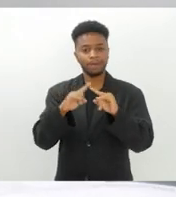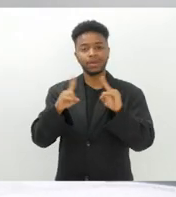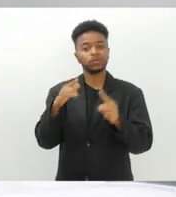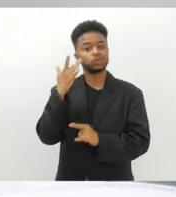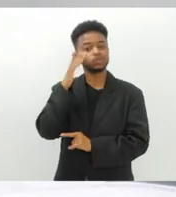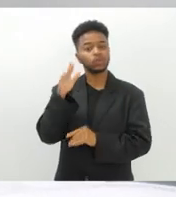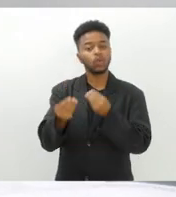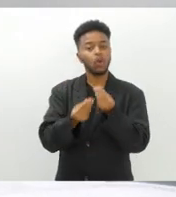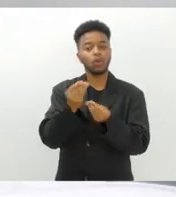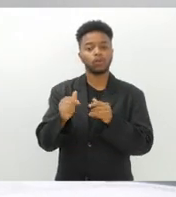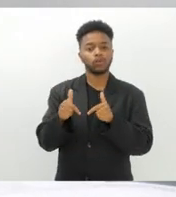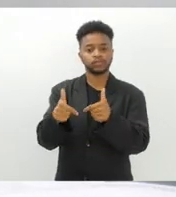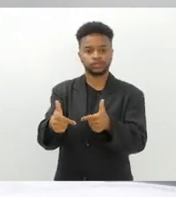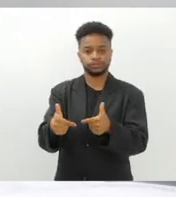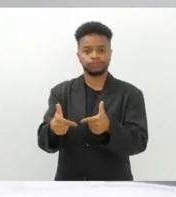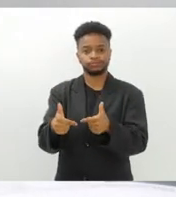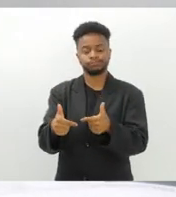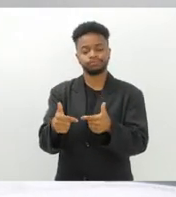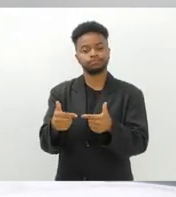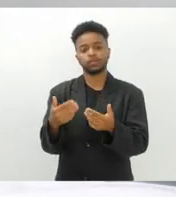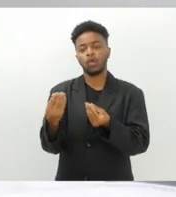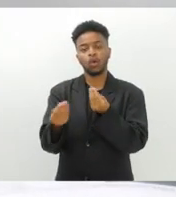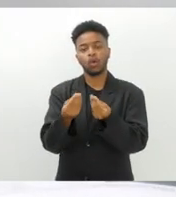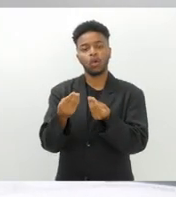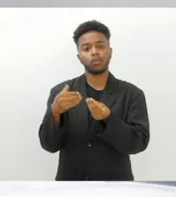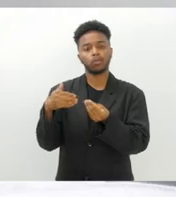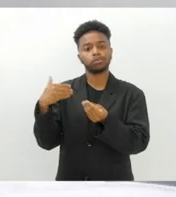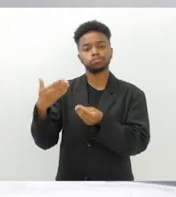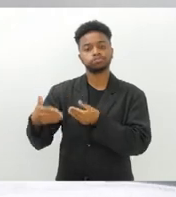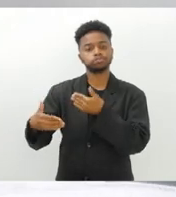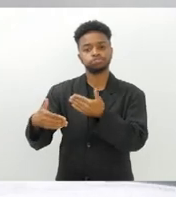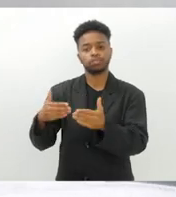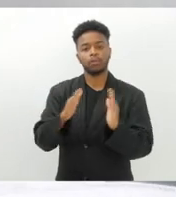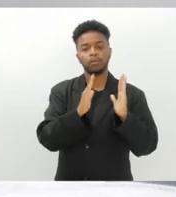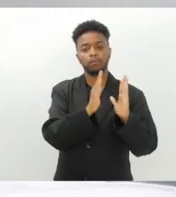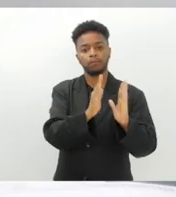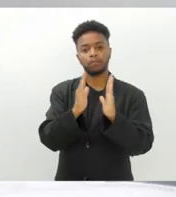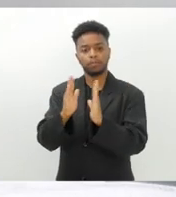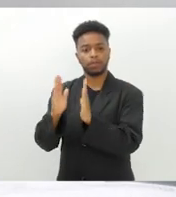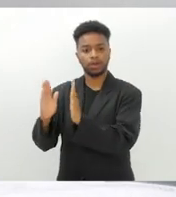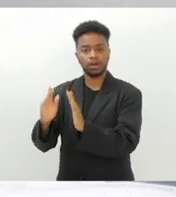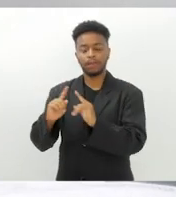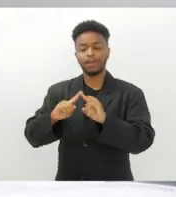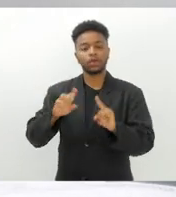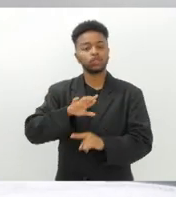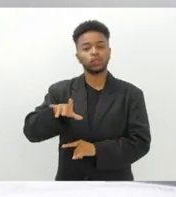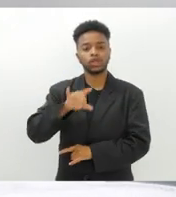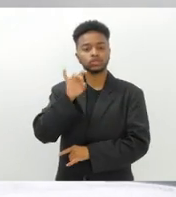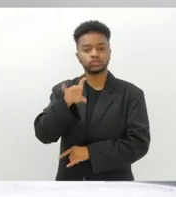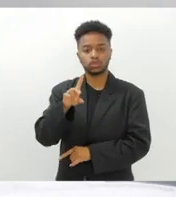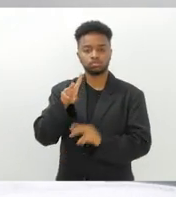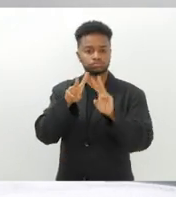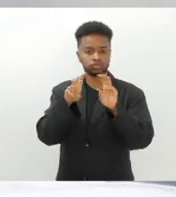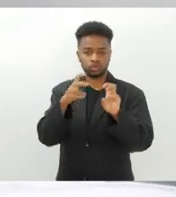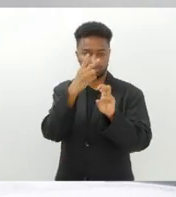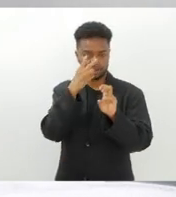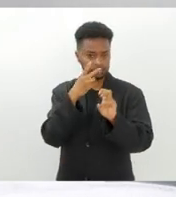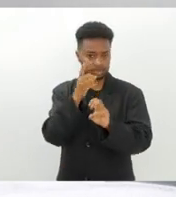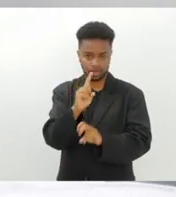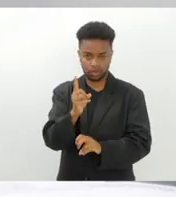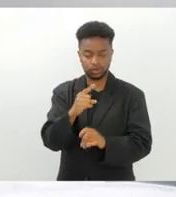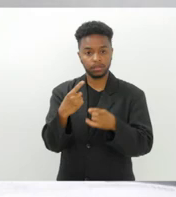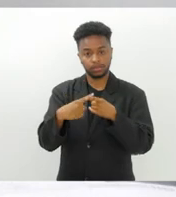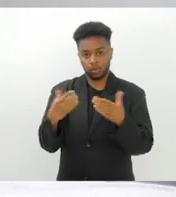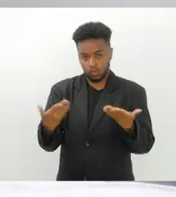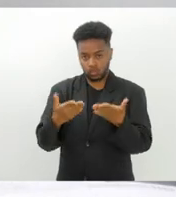saibam como fazer, que passos dar, né? E não só na questão visual, que foi um dos temas mais